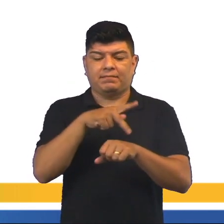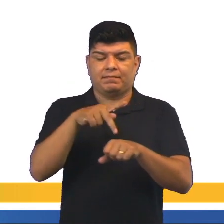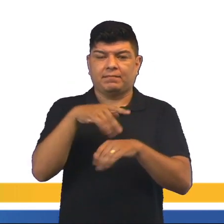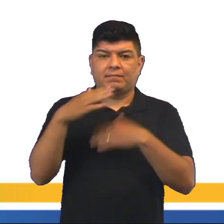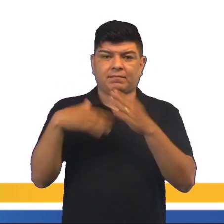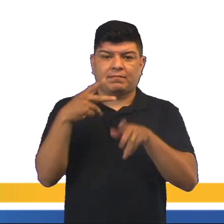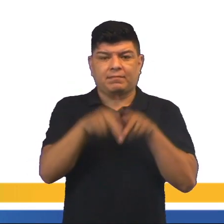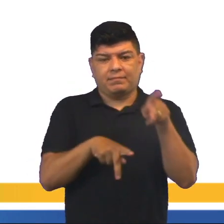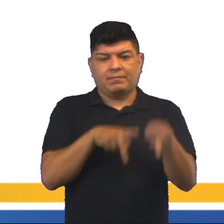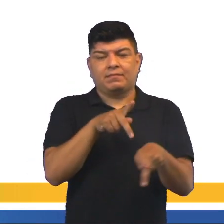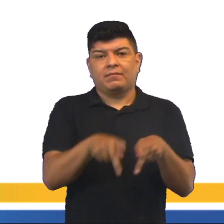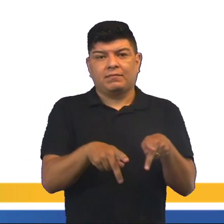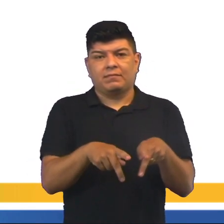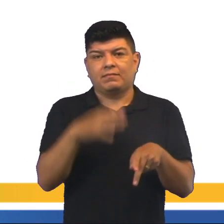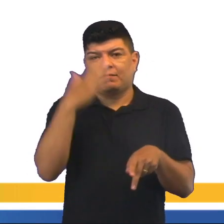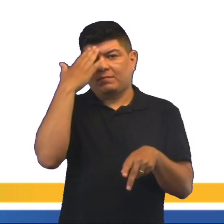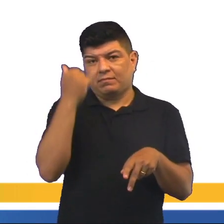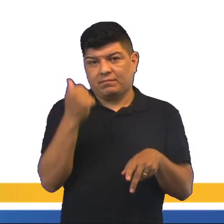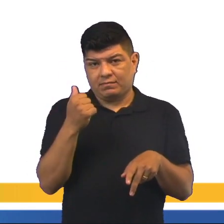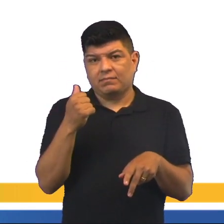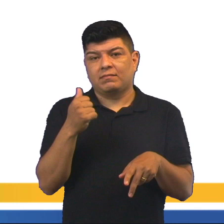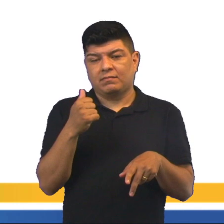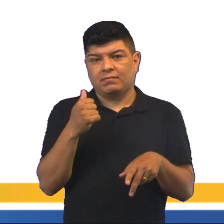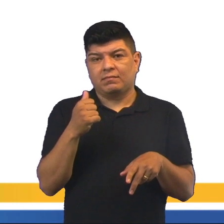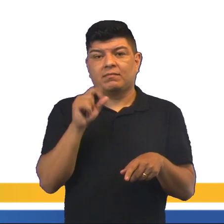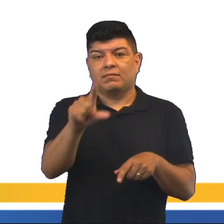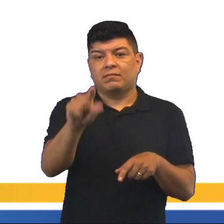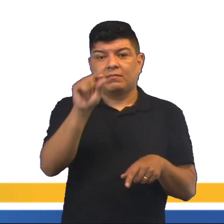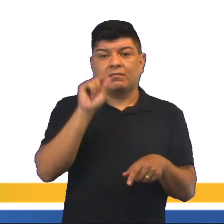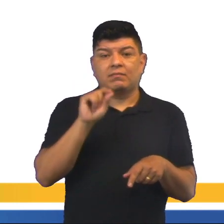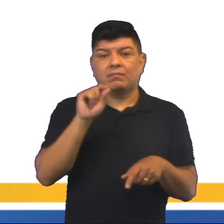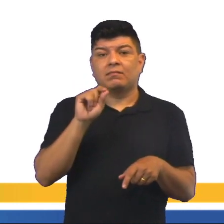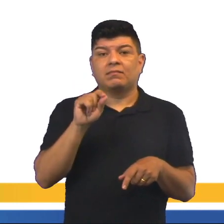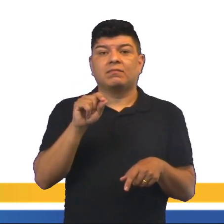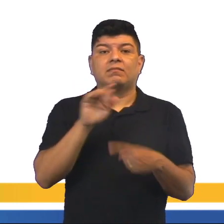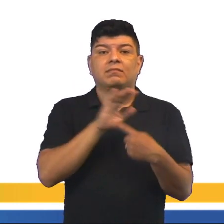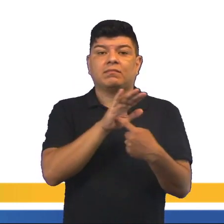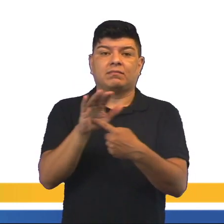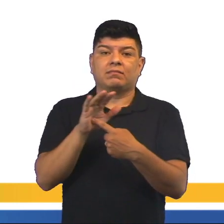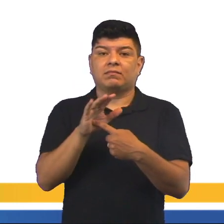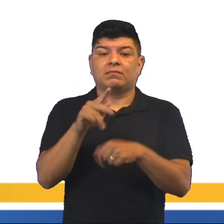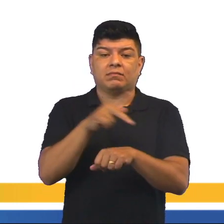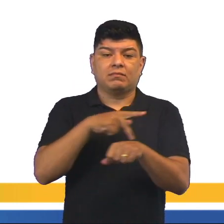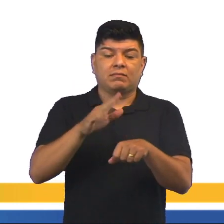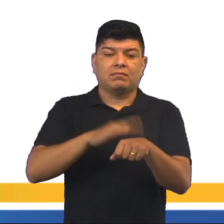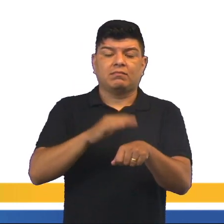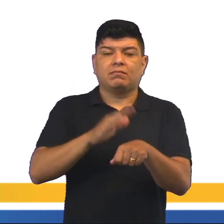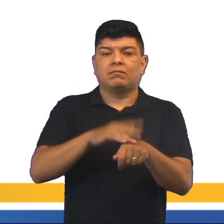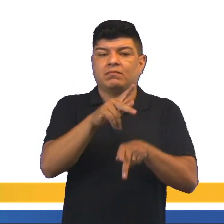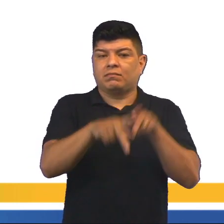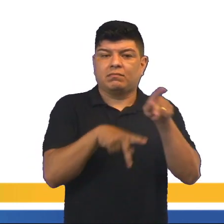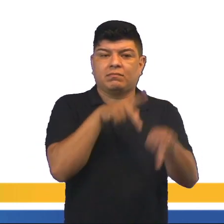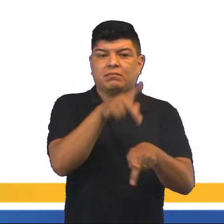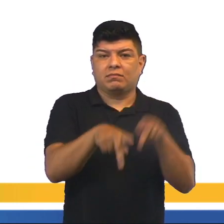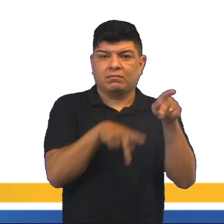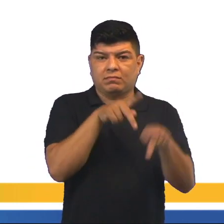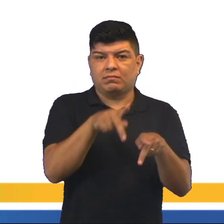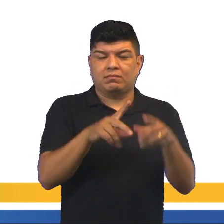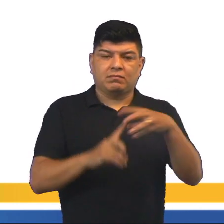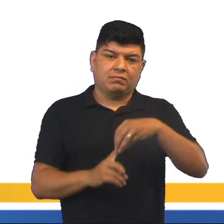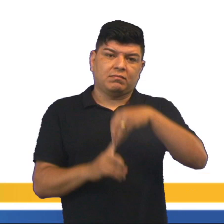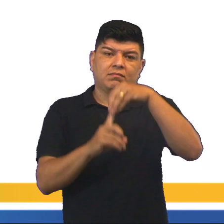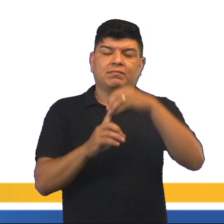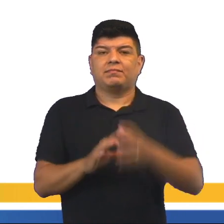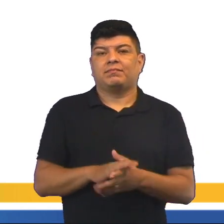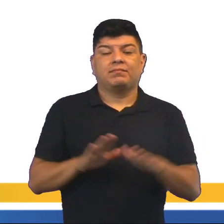desenvolvidos superpopulosos. Sabendo disso, assinale a alternativa que indica o continente mais populoso em termos